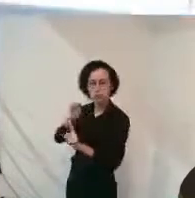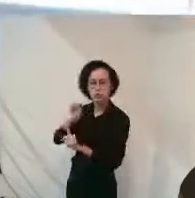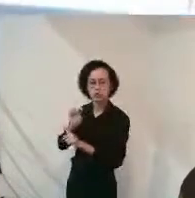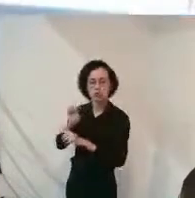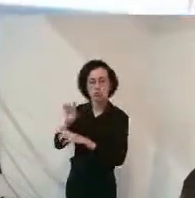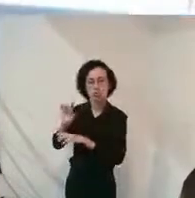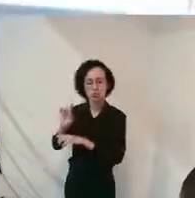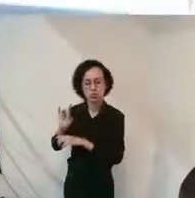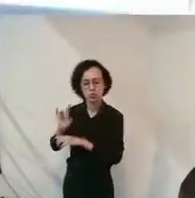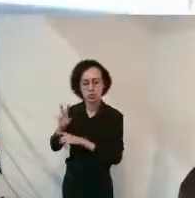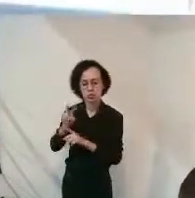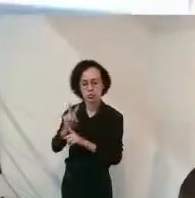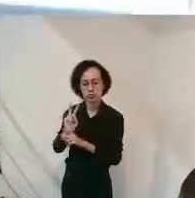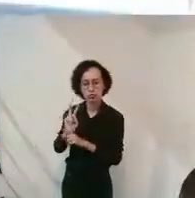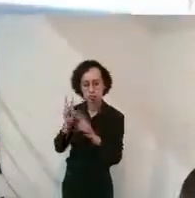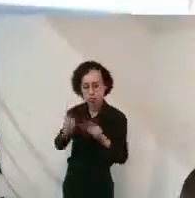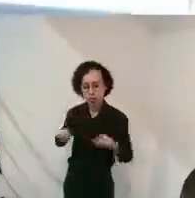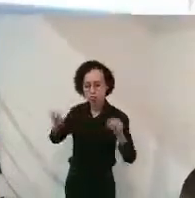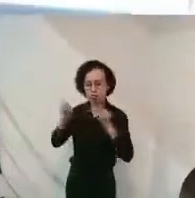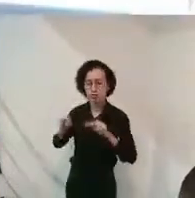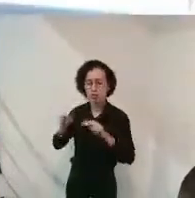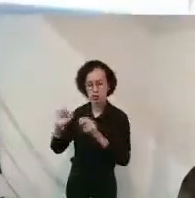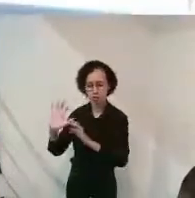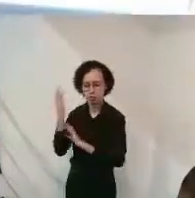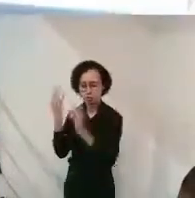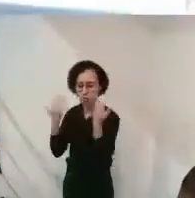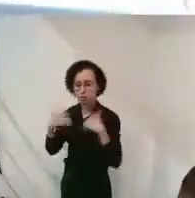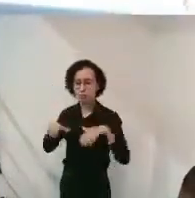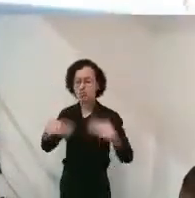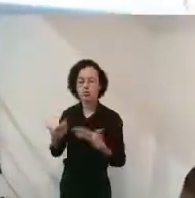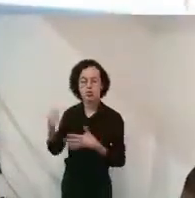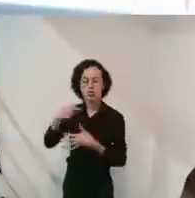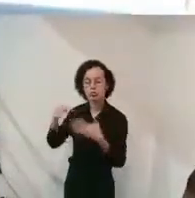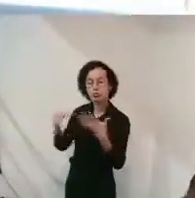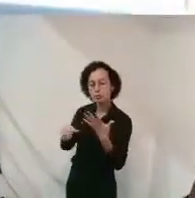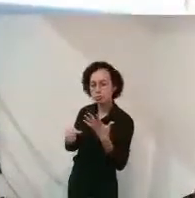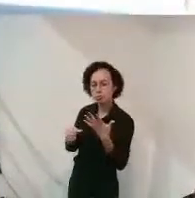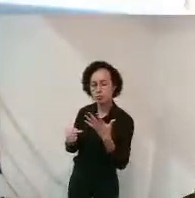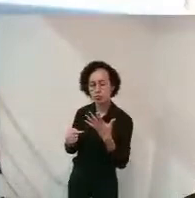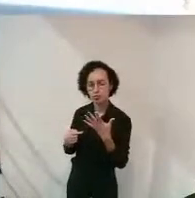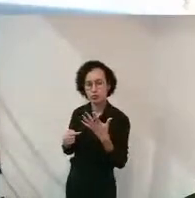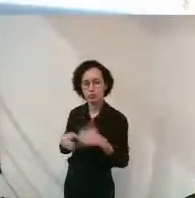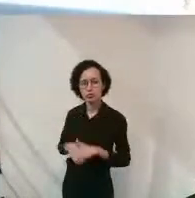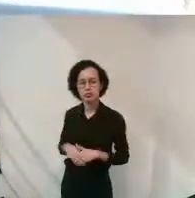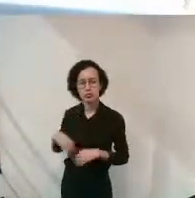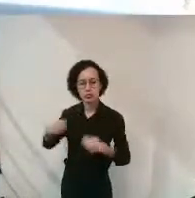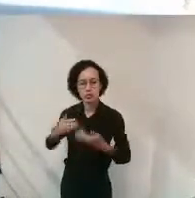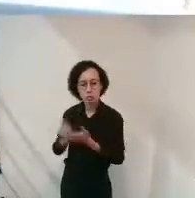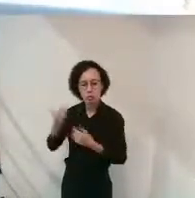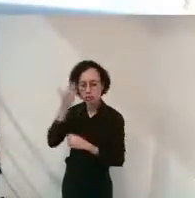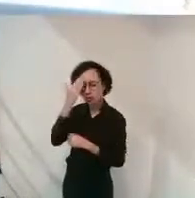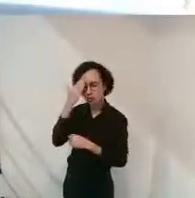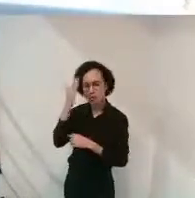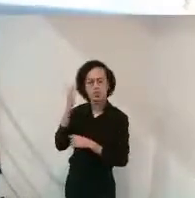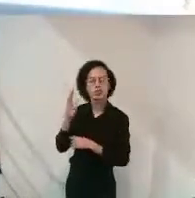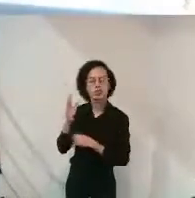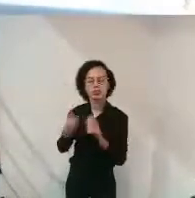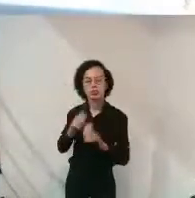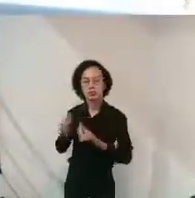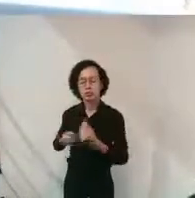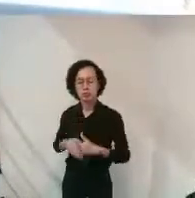somente uma visão ambiental. E quais são esses pontos de vista? Nós temos que começar também de entender a